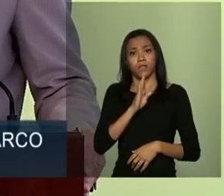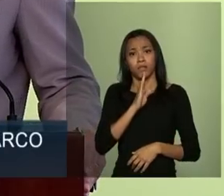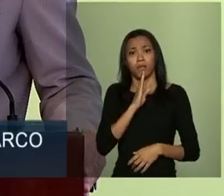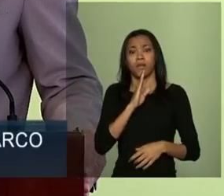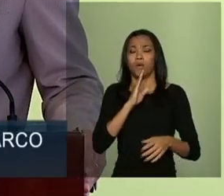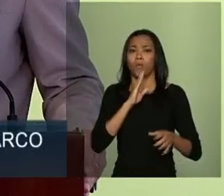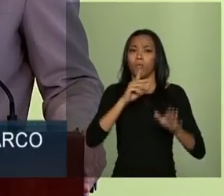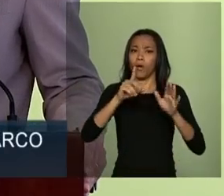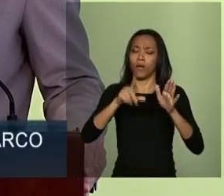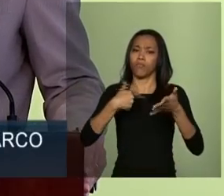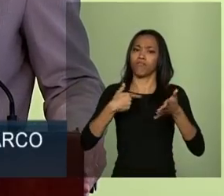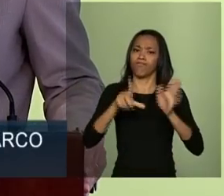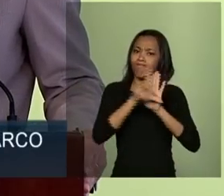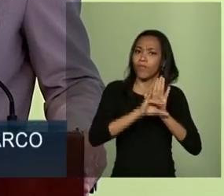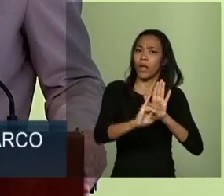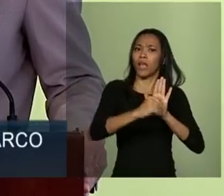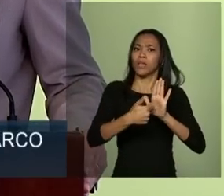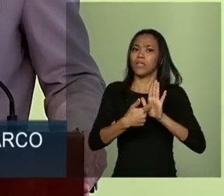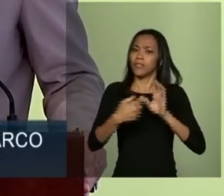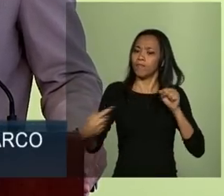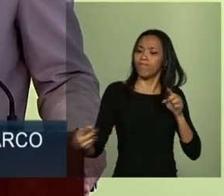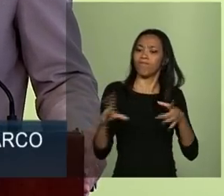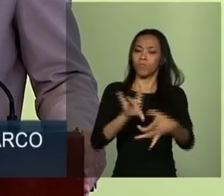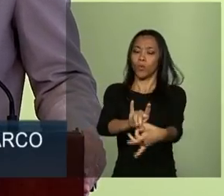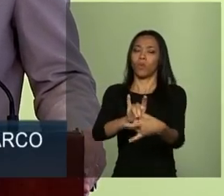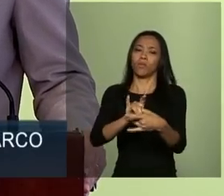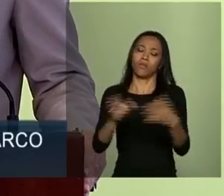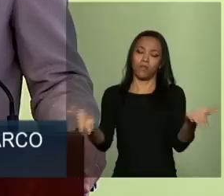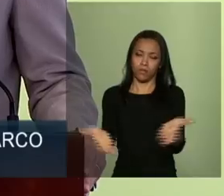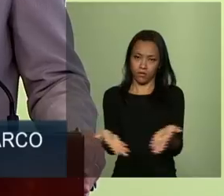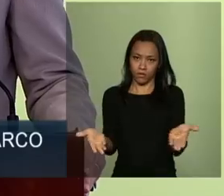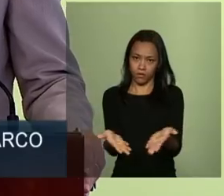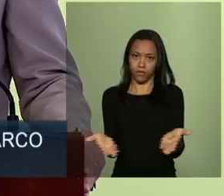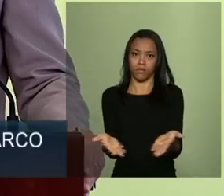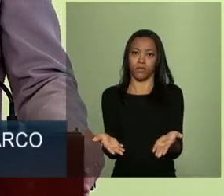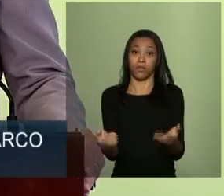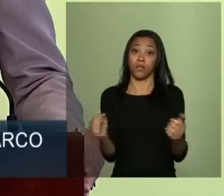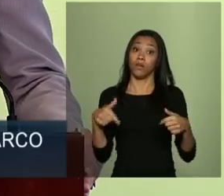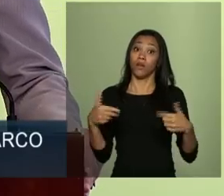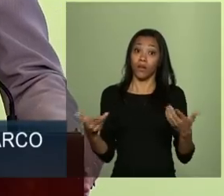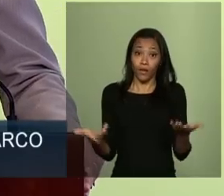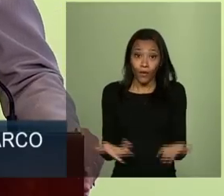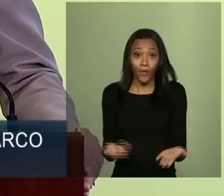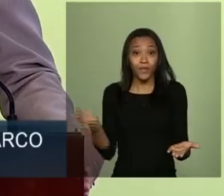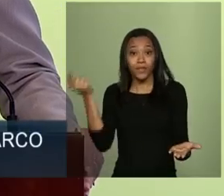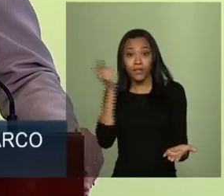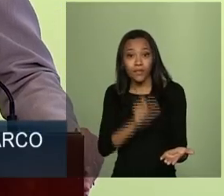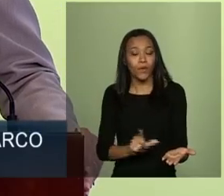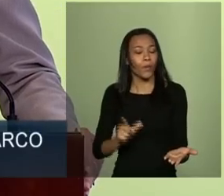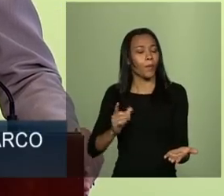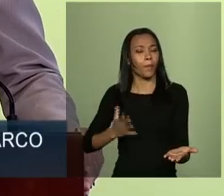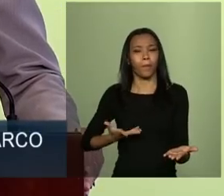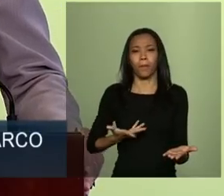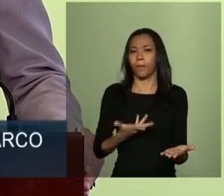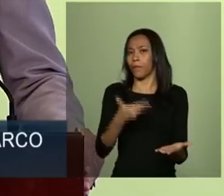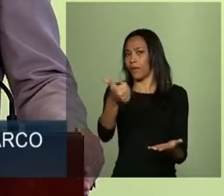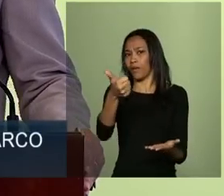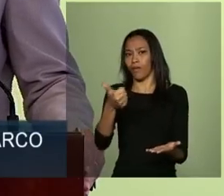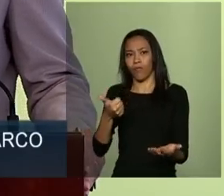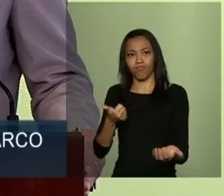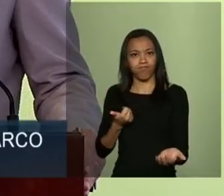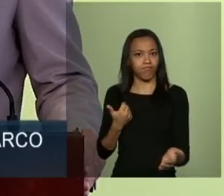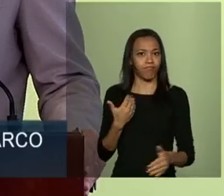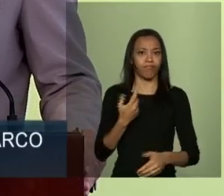modernidade e que hoje tem o que há de mais